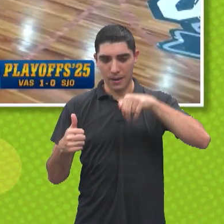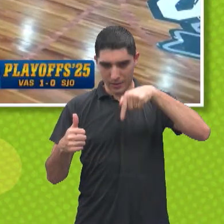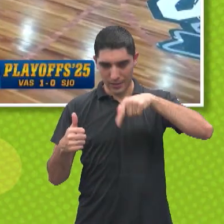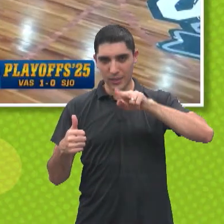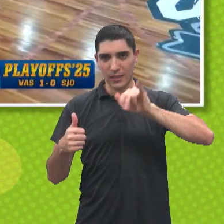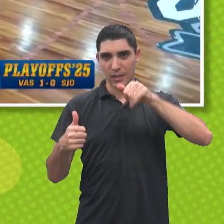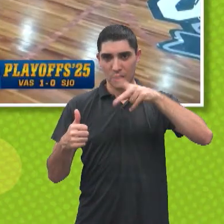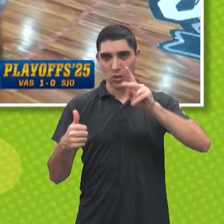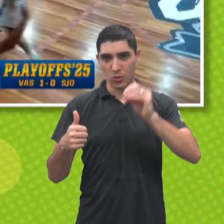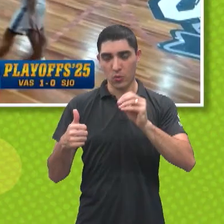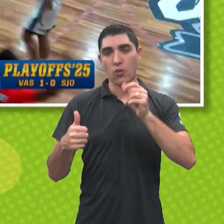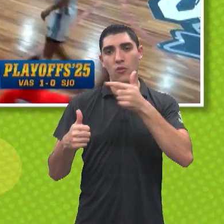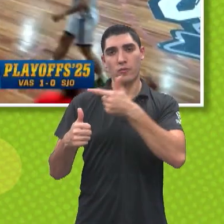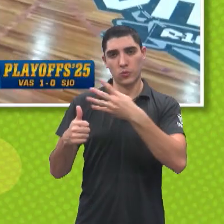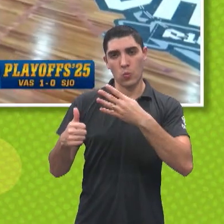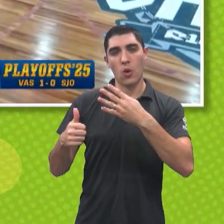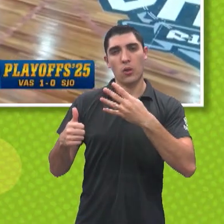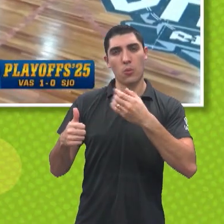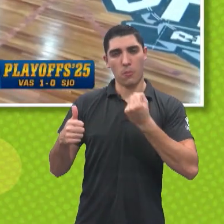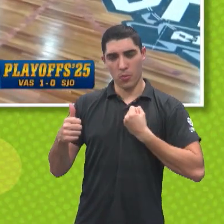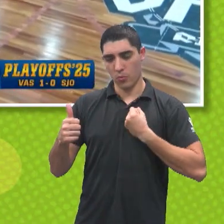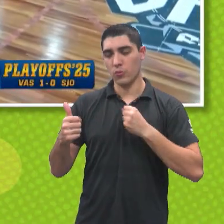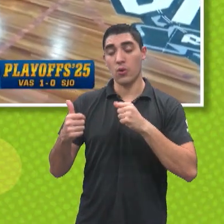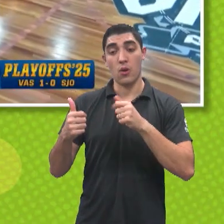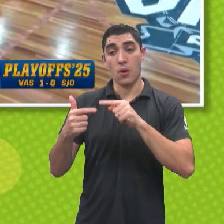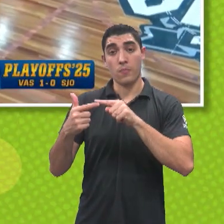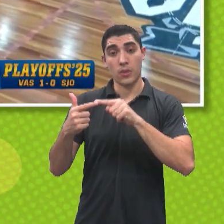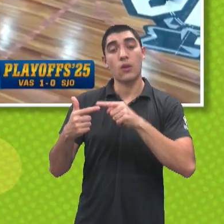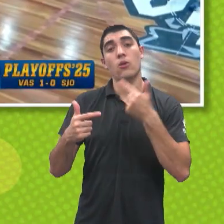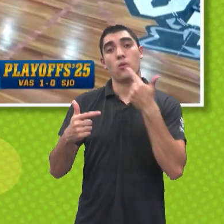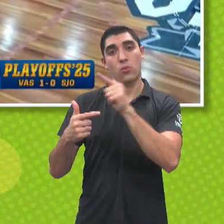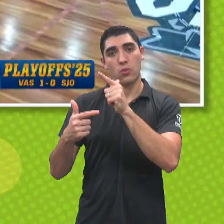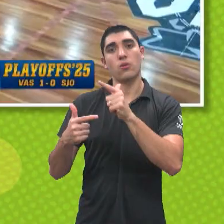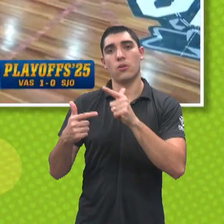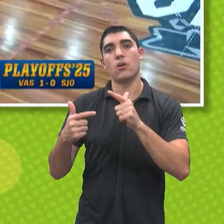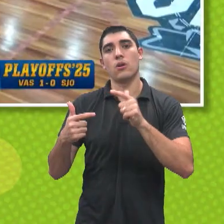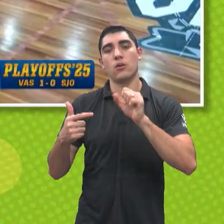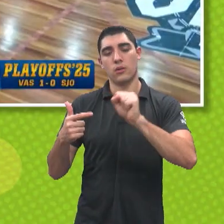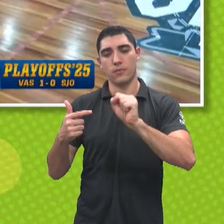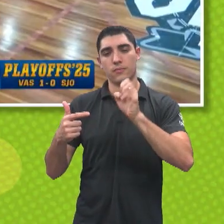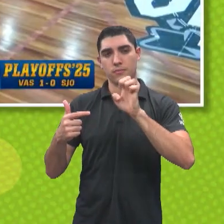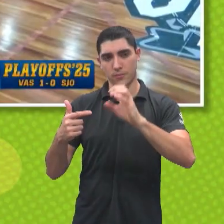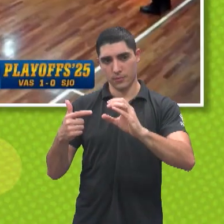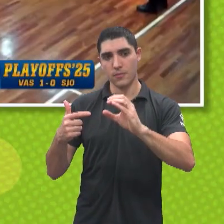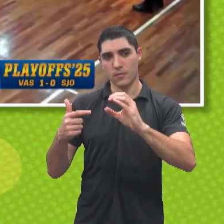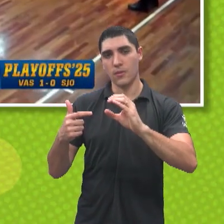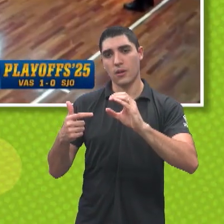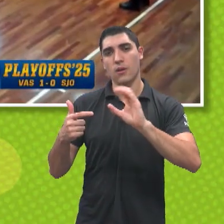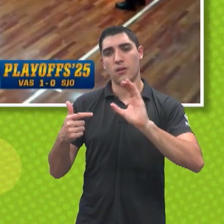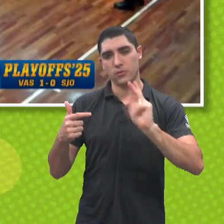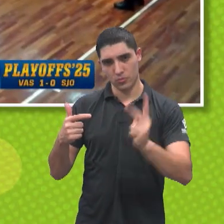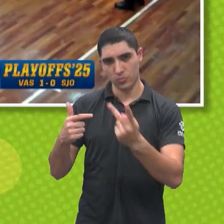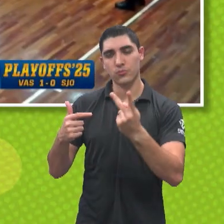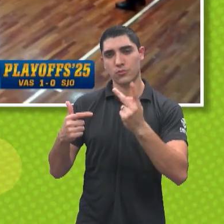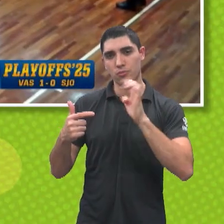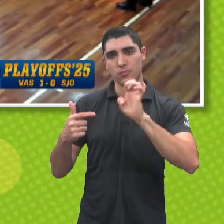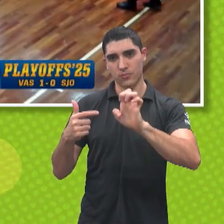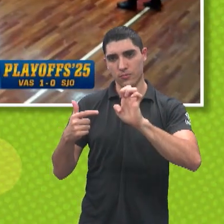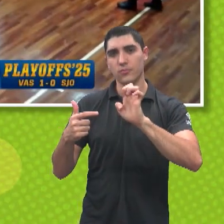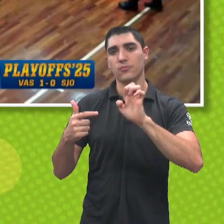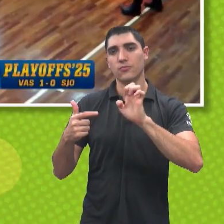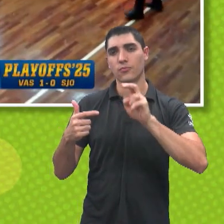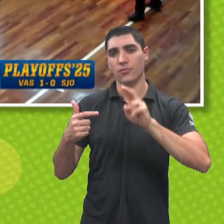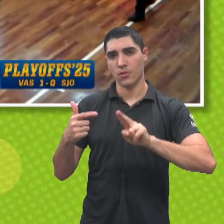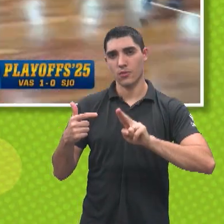pelo Scheuer, 14 pontos, 2 rebotes e 3 assistências, e o Pauliti com 12 pontos, 2 rebotes e 2